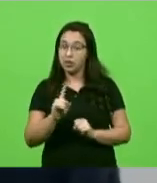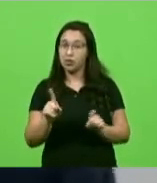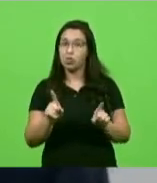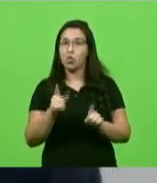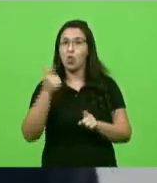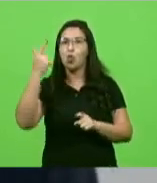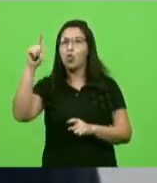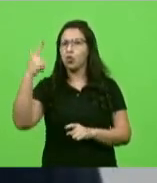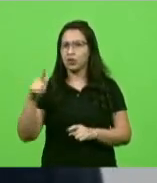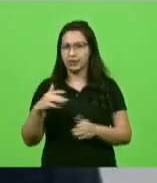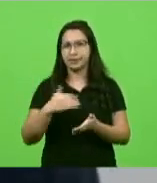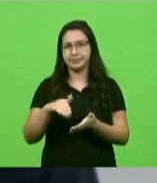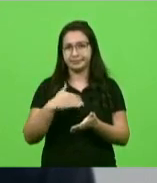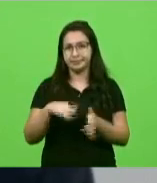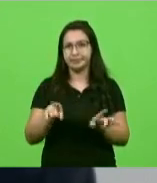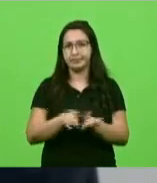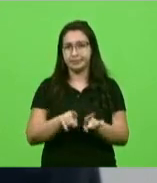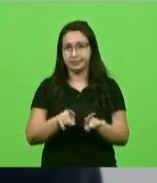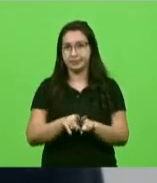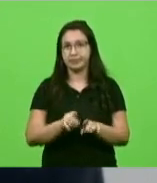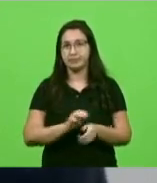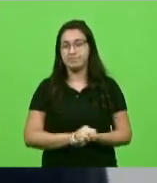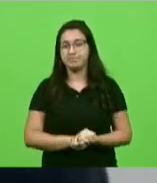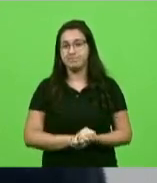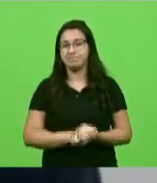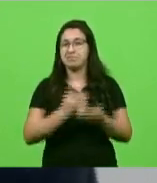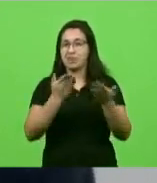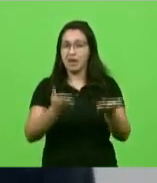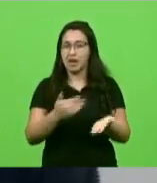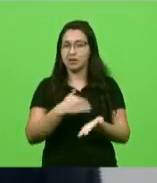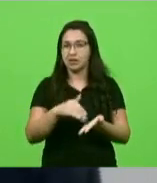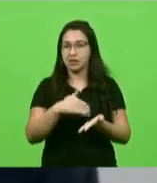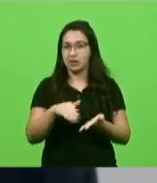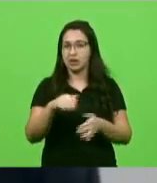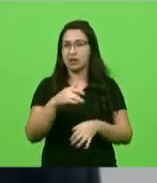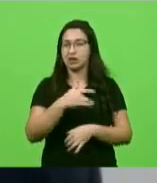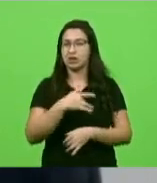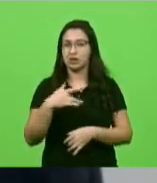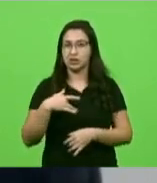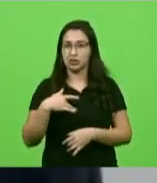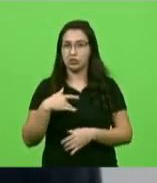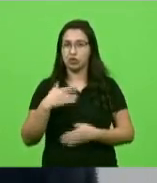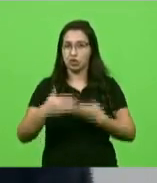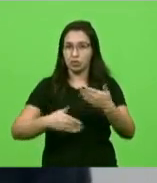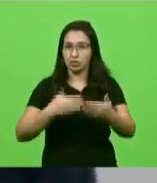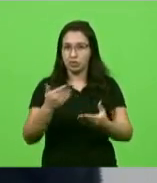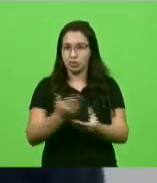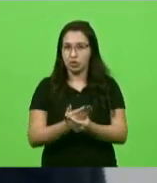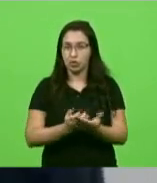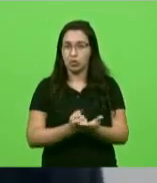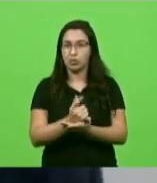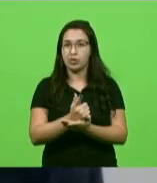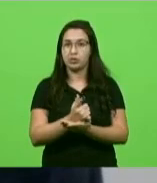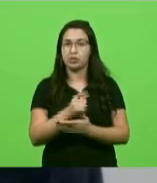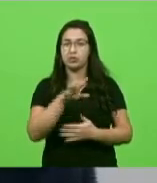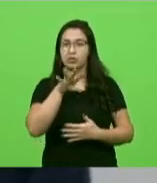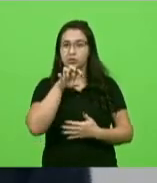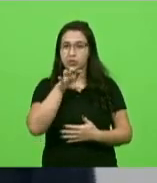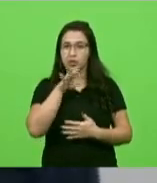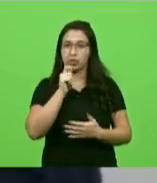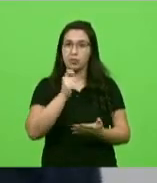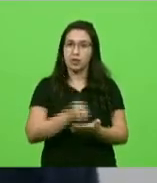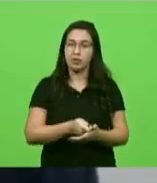estavam. Vale destacar que foi na Secretaria de Saúde onde o processo de compra dos respiradores, com o pagamento